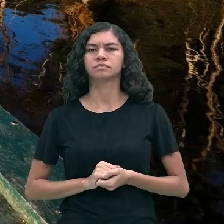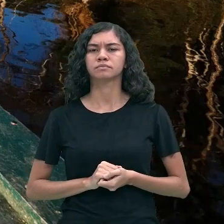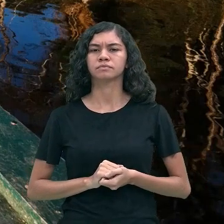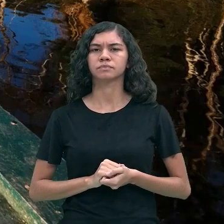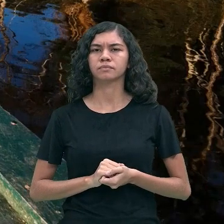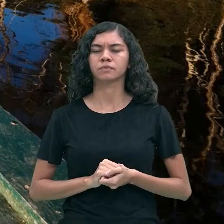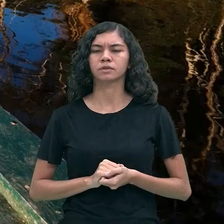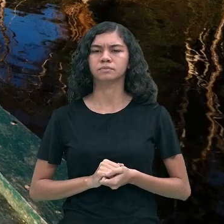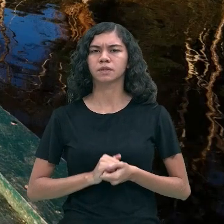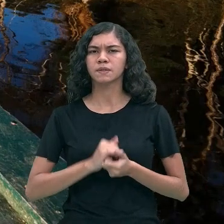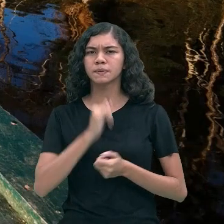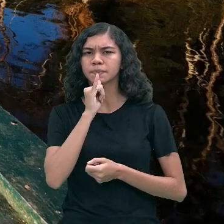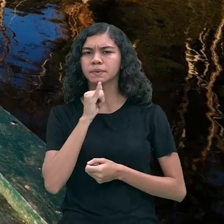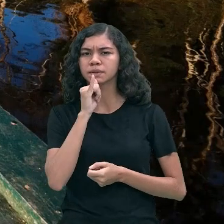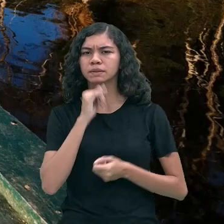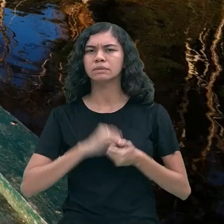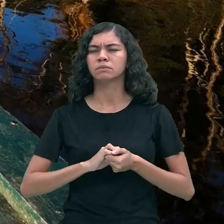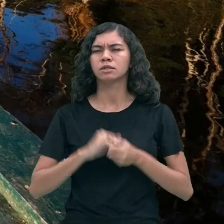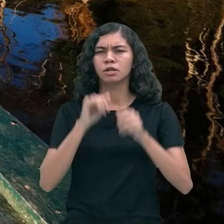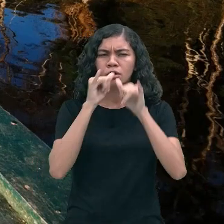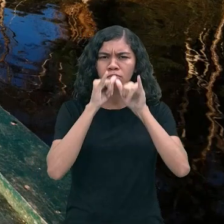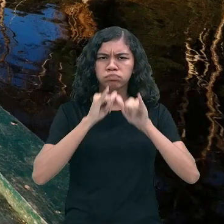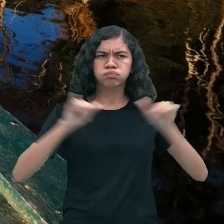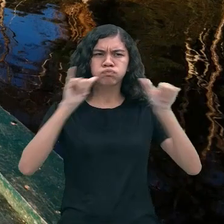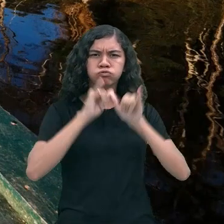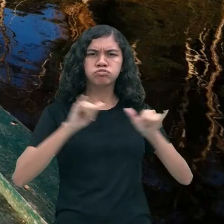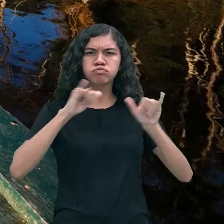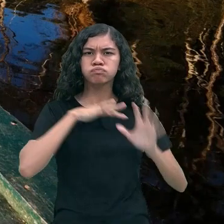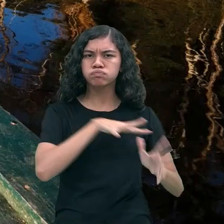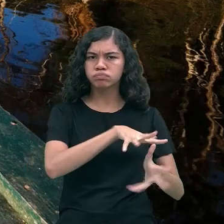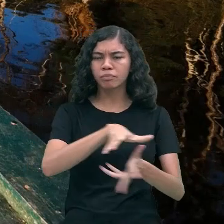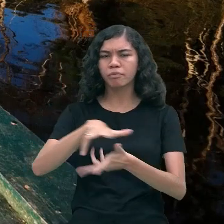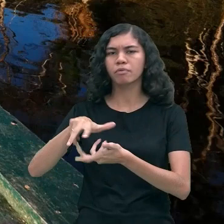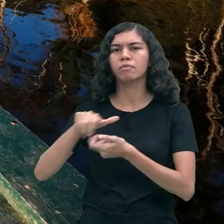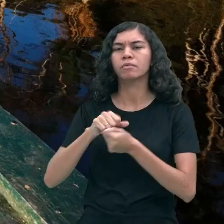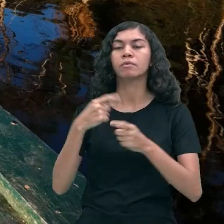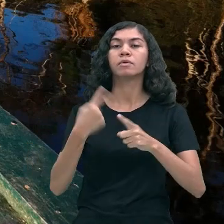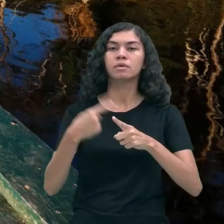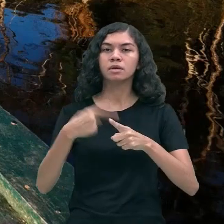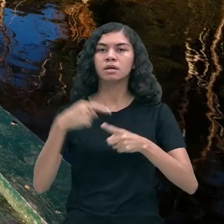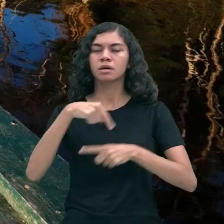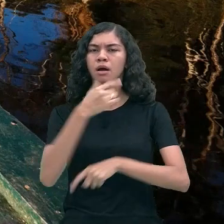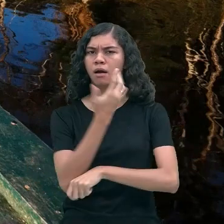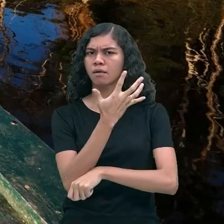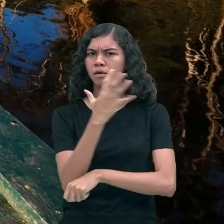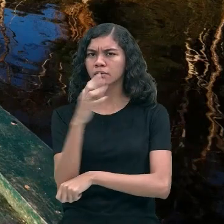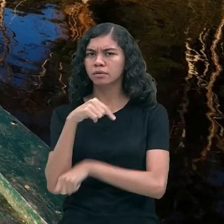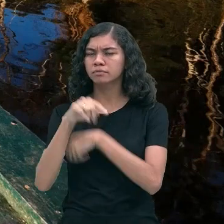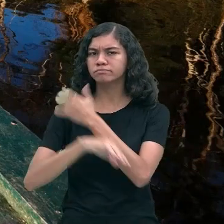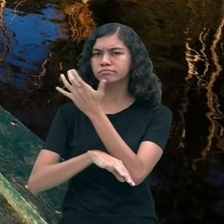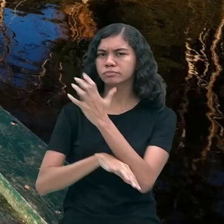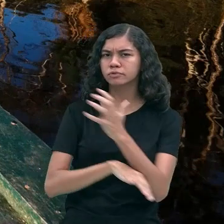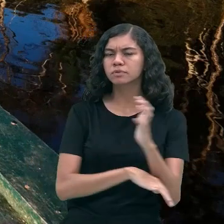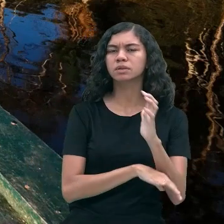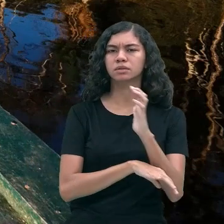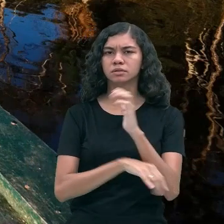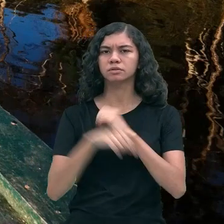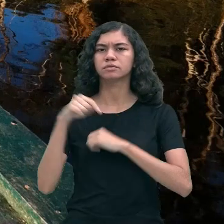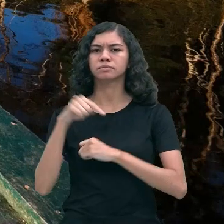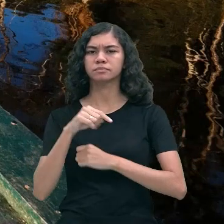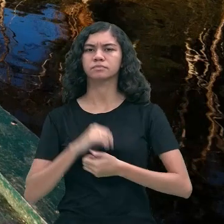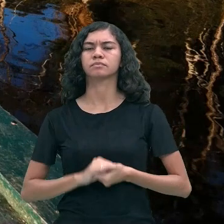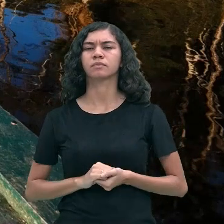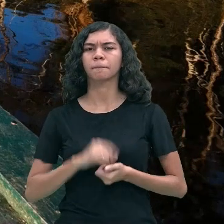simpósios, conferências internacionais. Isso tudo porque a floresta amazônica, todo esse ambiente, ele funciona meio que como um